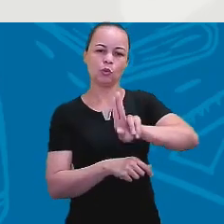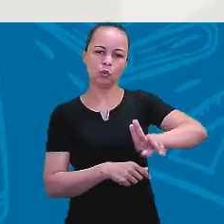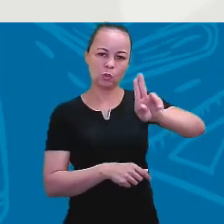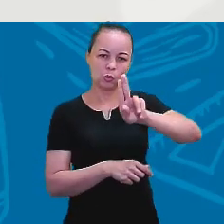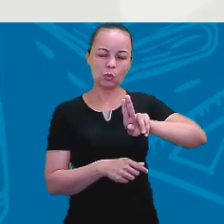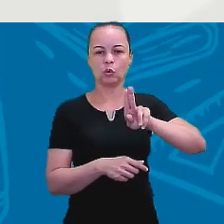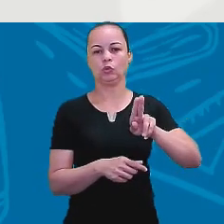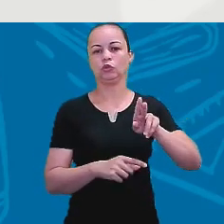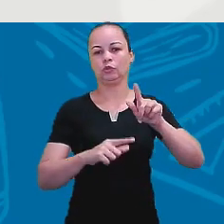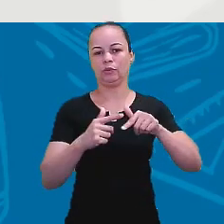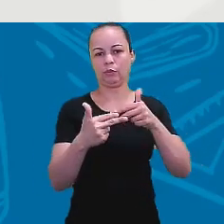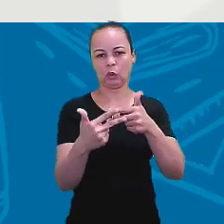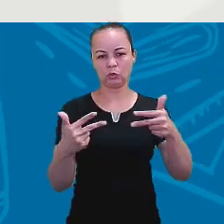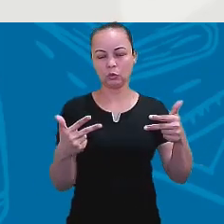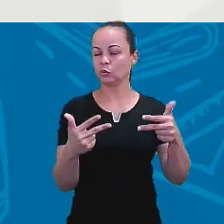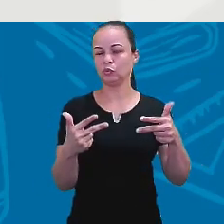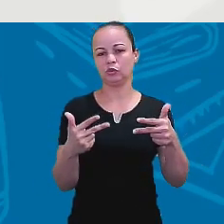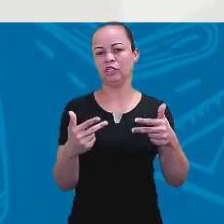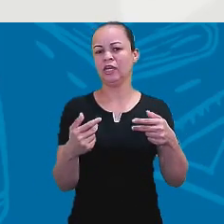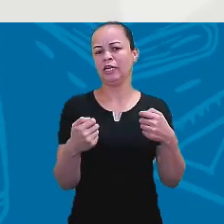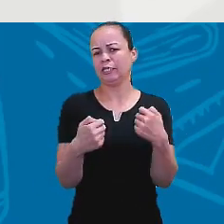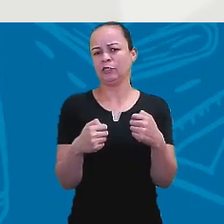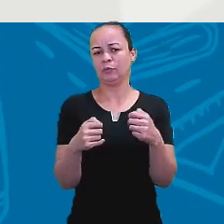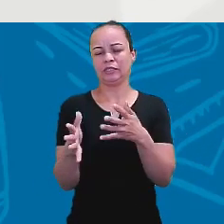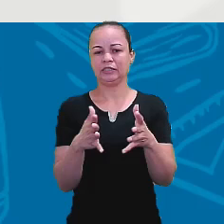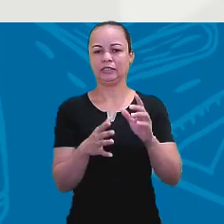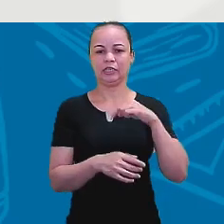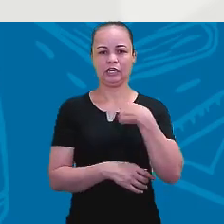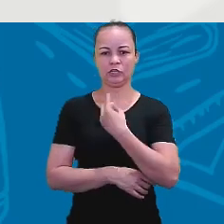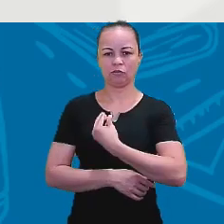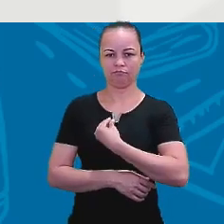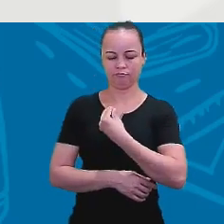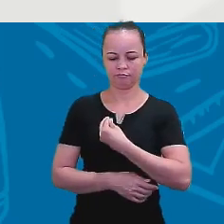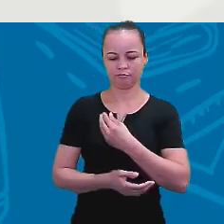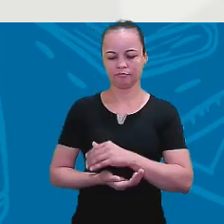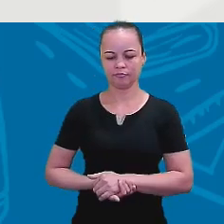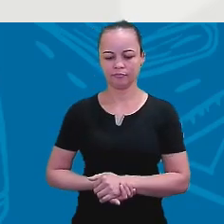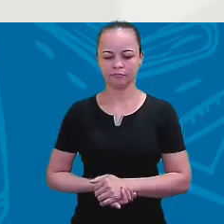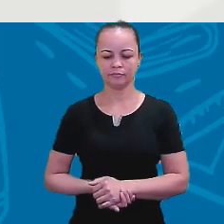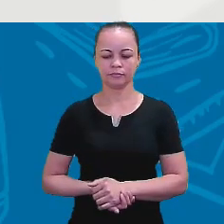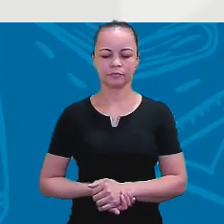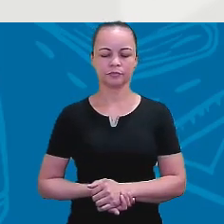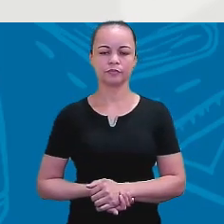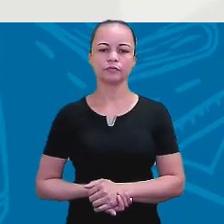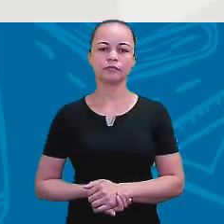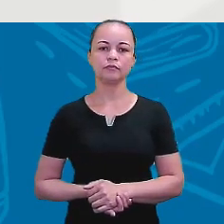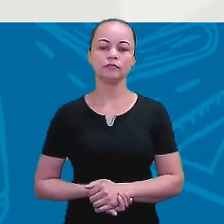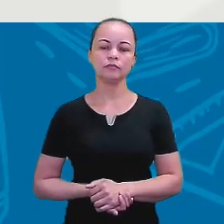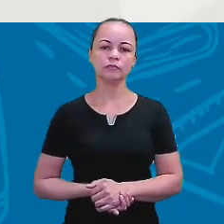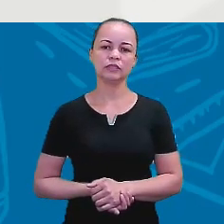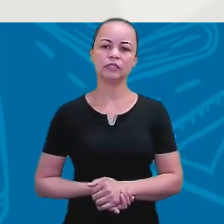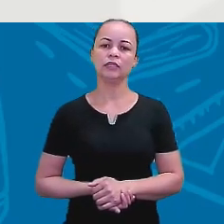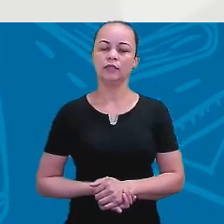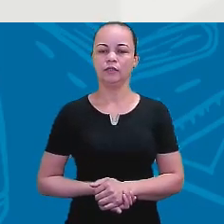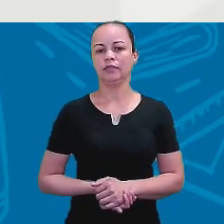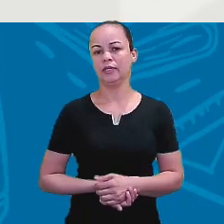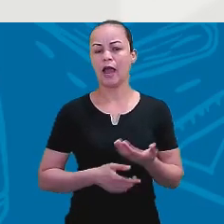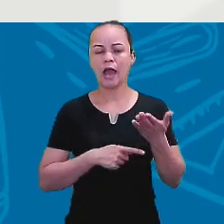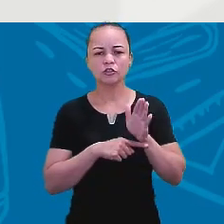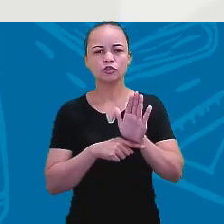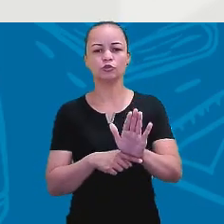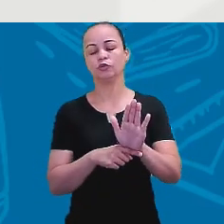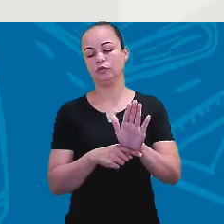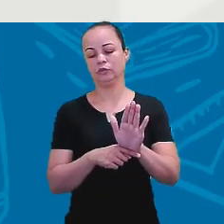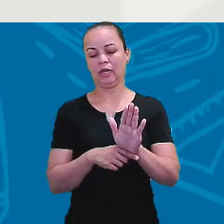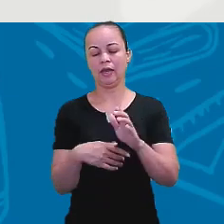tá certo, daquele determinado material na nossa vida. E soluções para restos ou